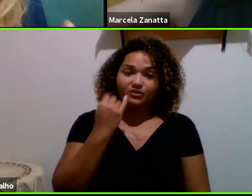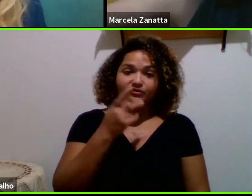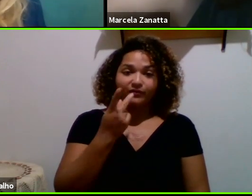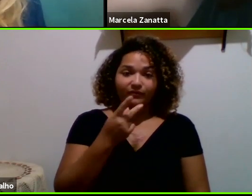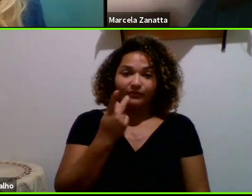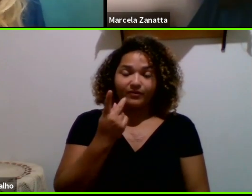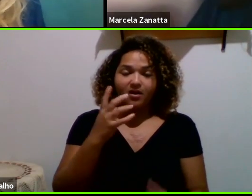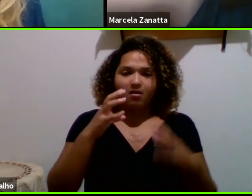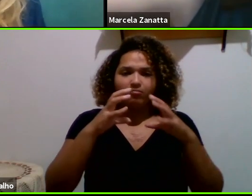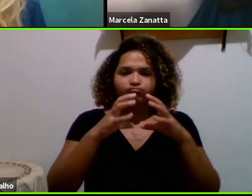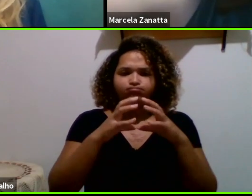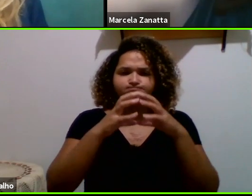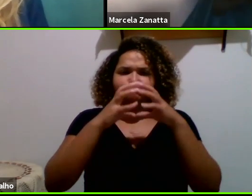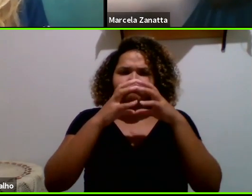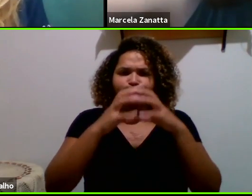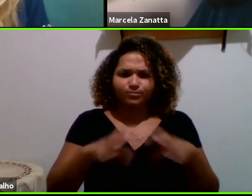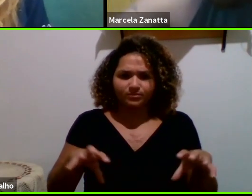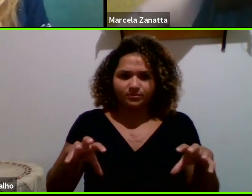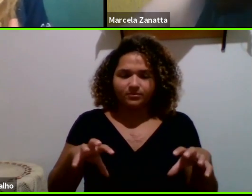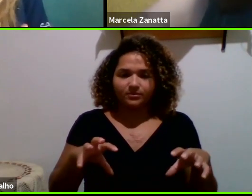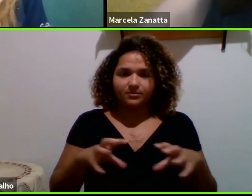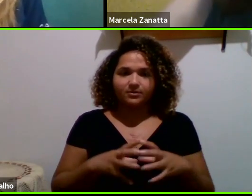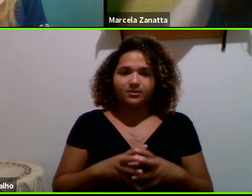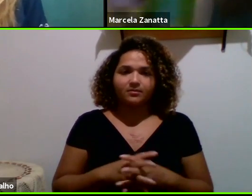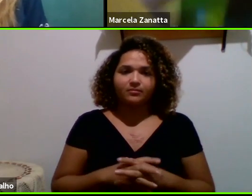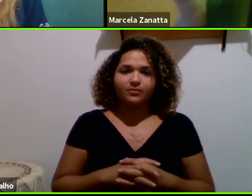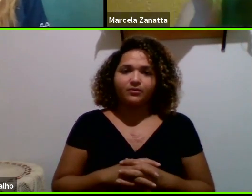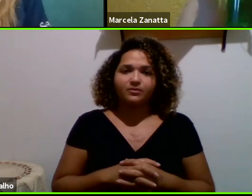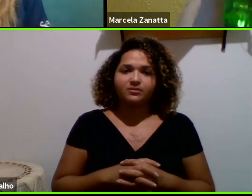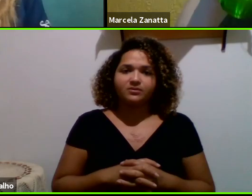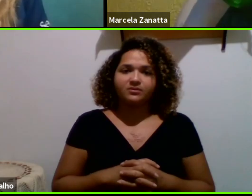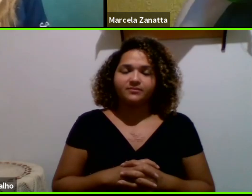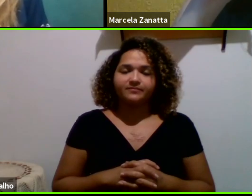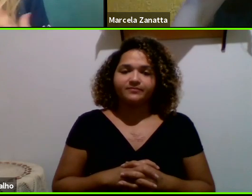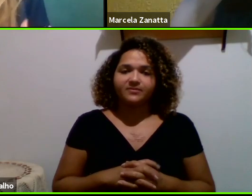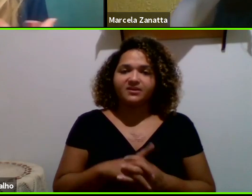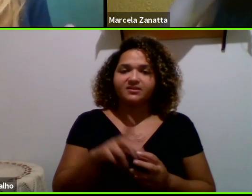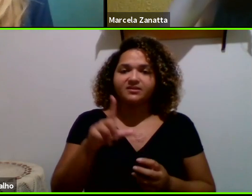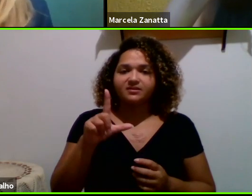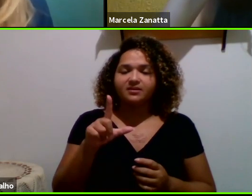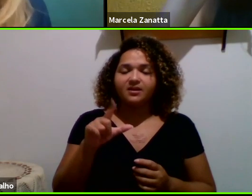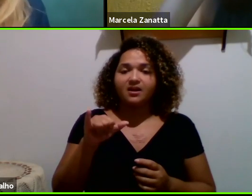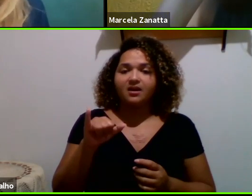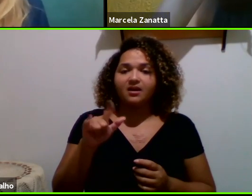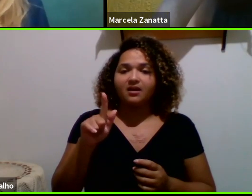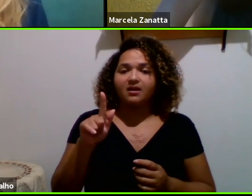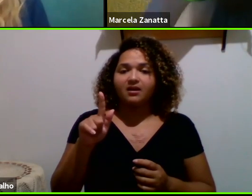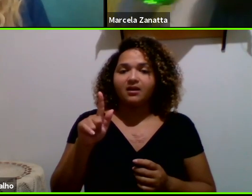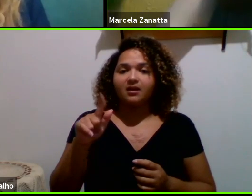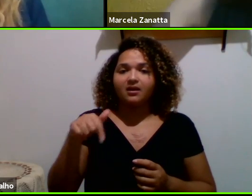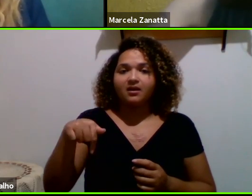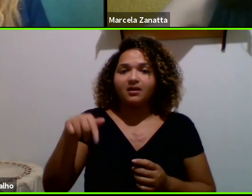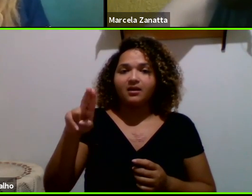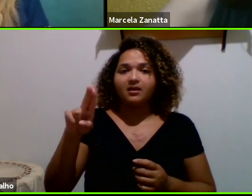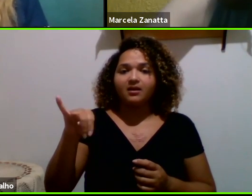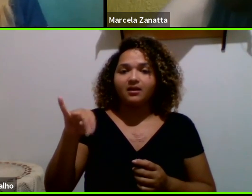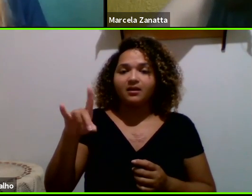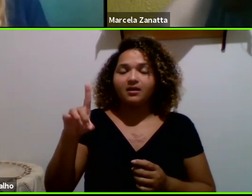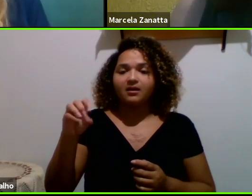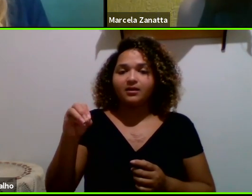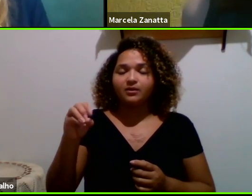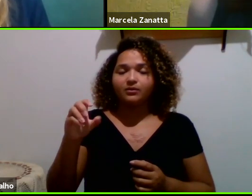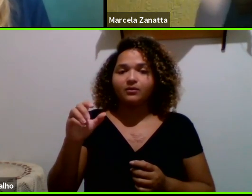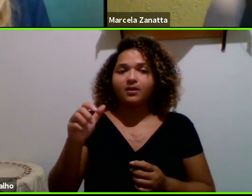líquido amniótico, ele tem prostaglandinas. Ele é riquíssimo em prostaglandina. Então, quando